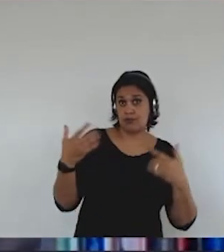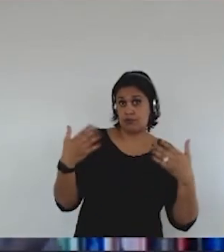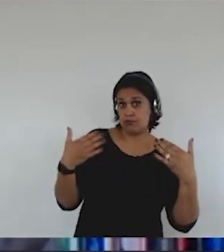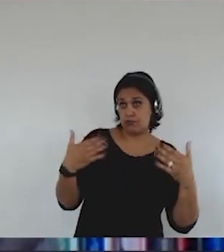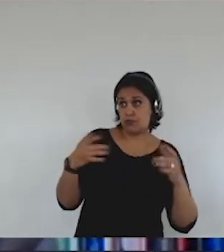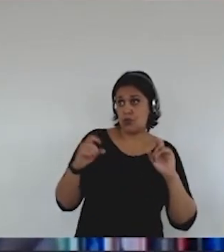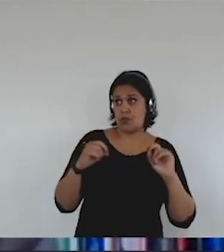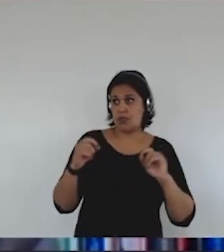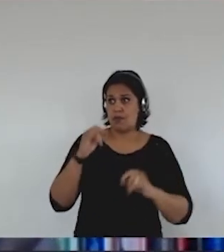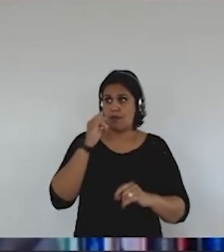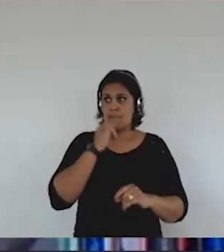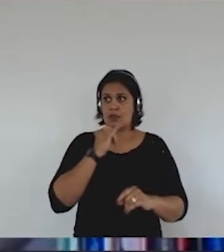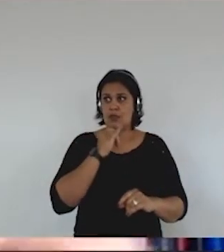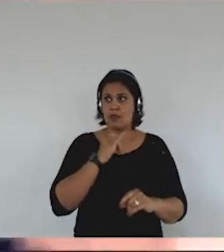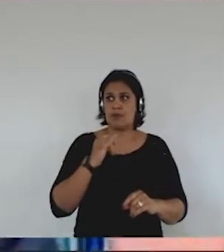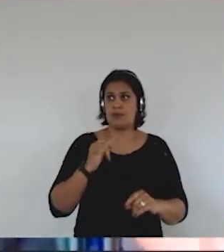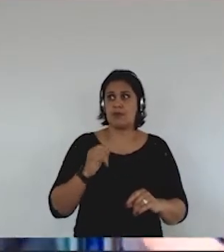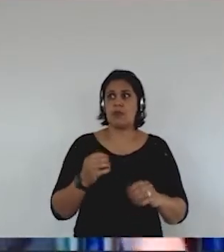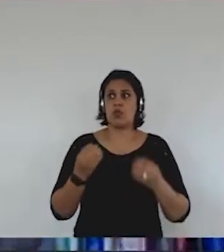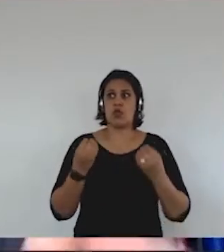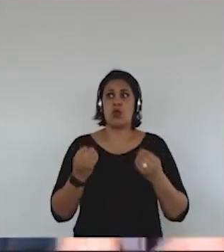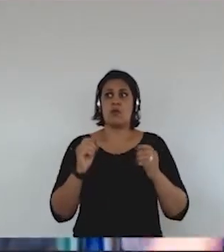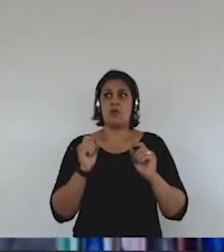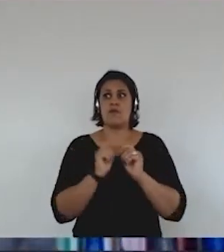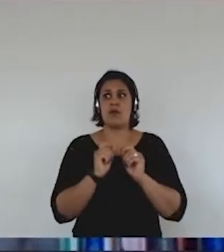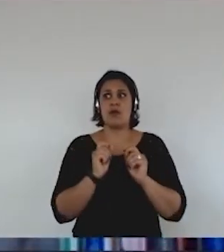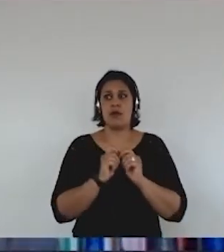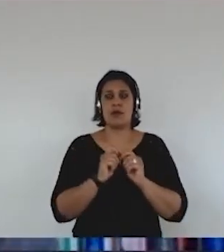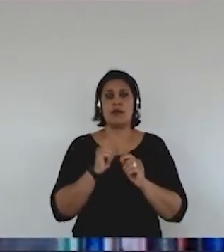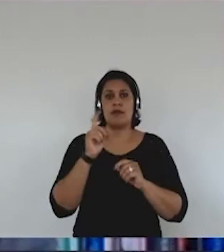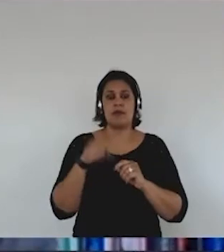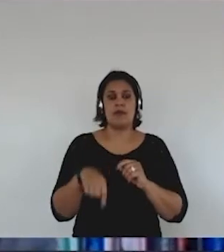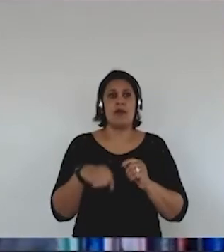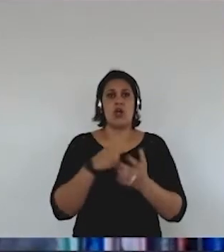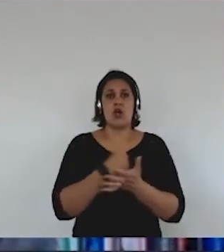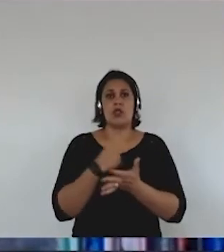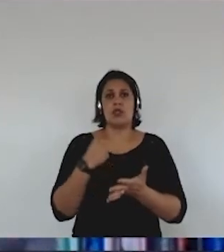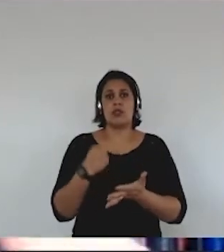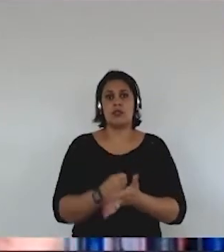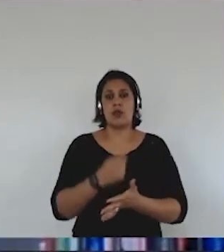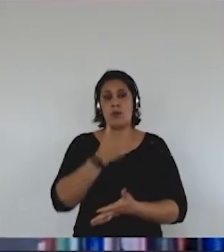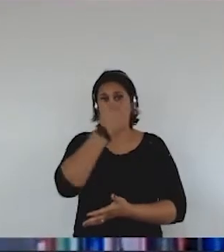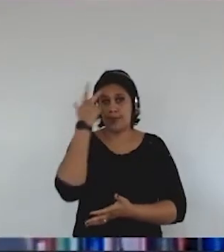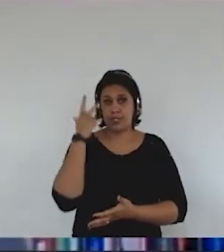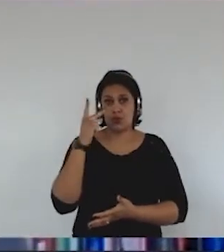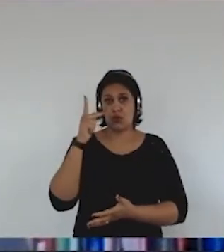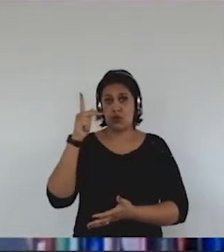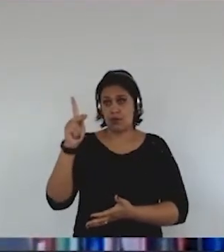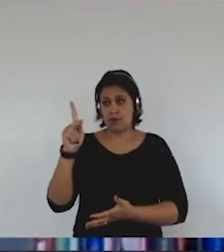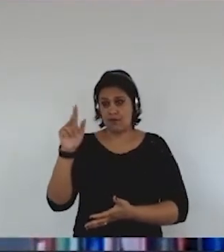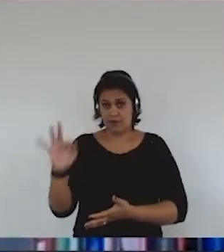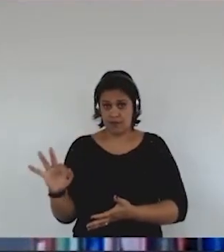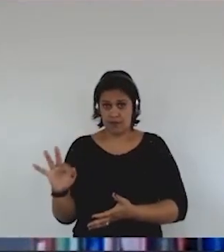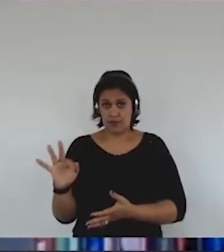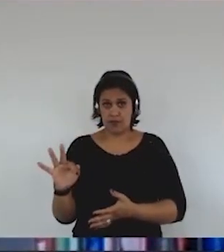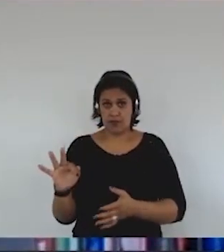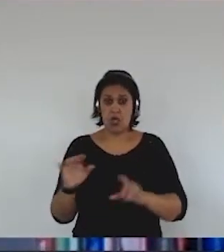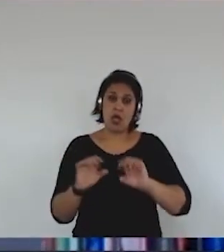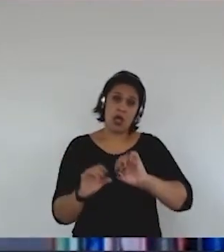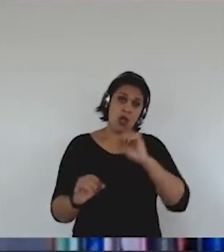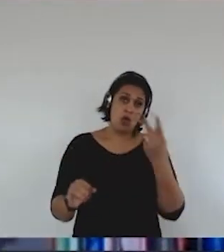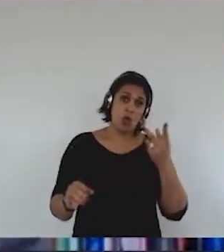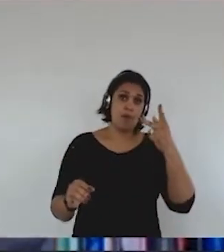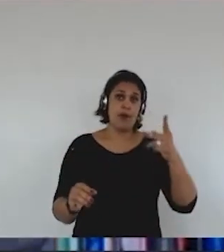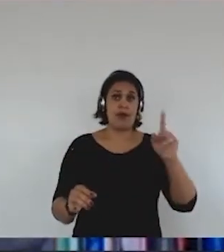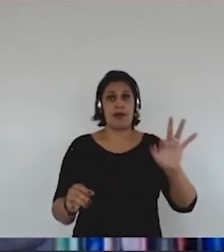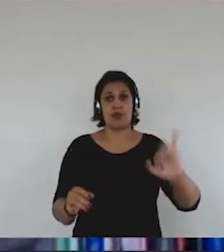questão do due diligence nas contratações, seja de pessoas físicas enquanto empregados, ou nas contratações de pessoas jurídicas